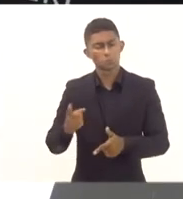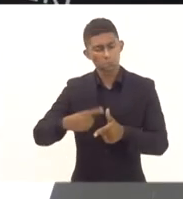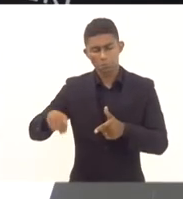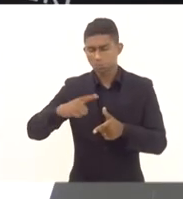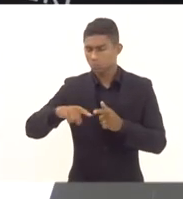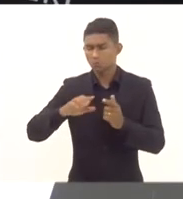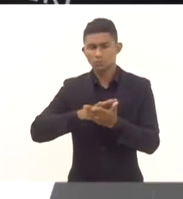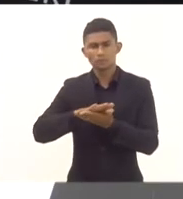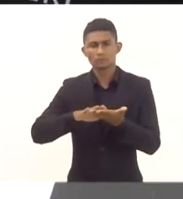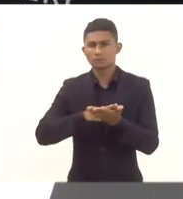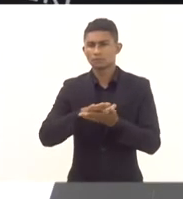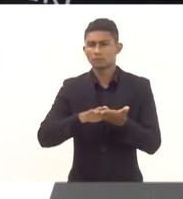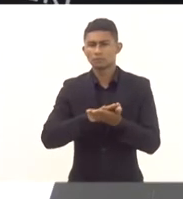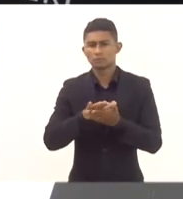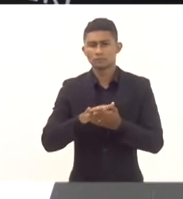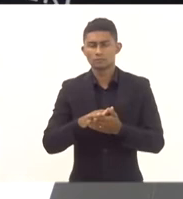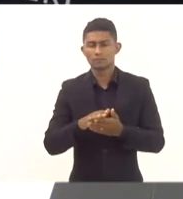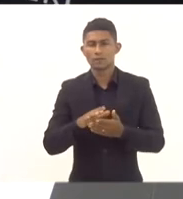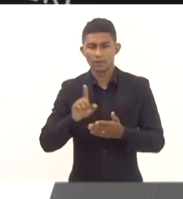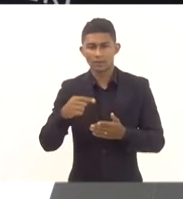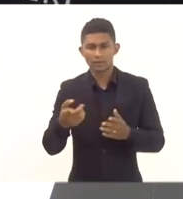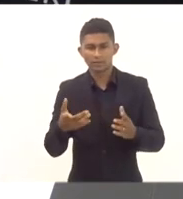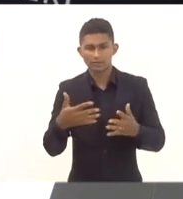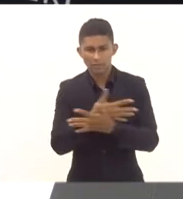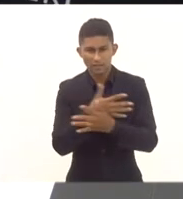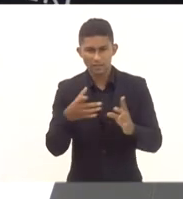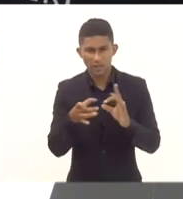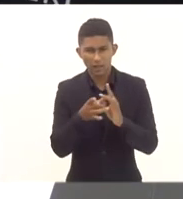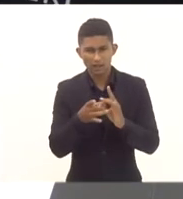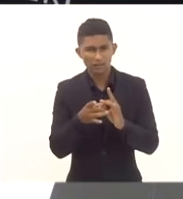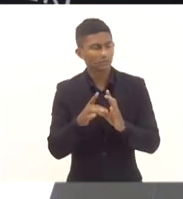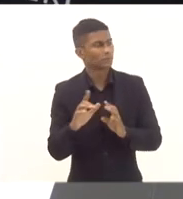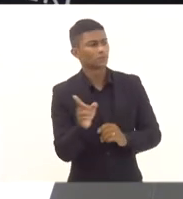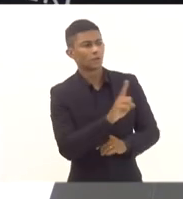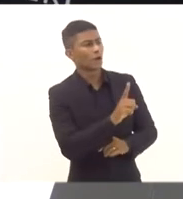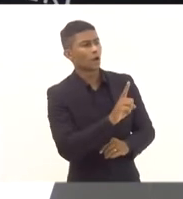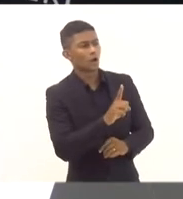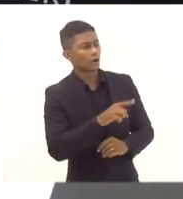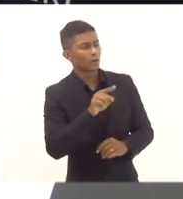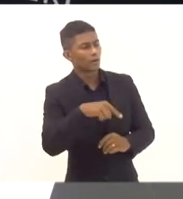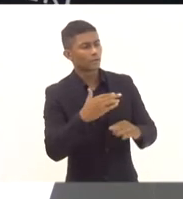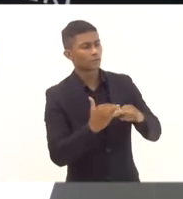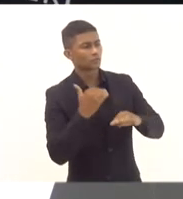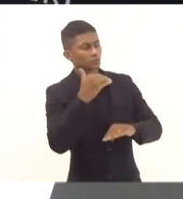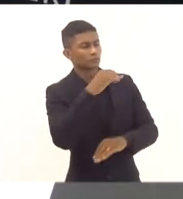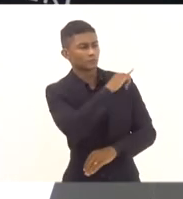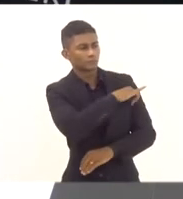e quando a cidade integrada isso não quanto ao super RJ